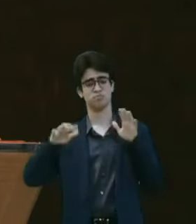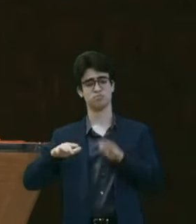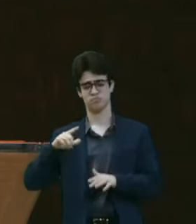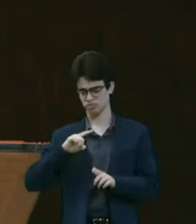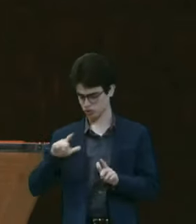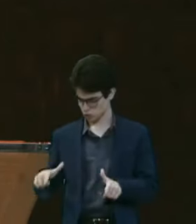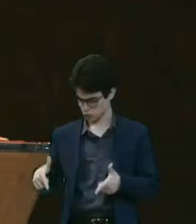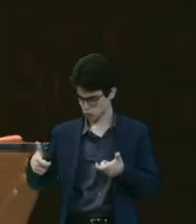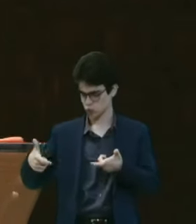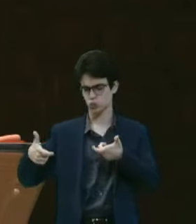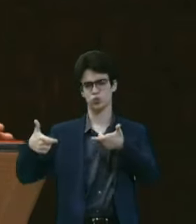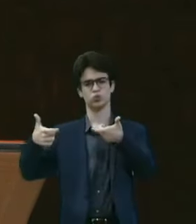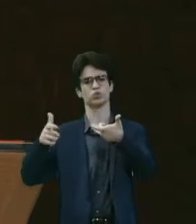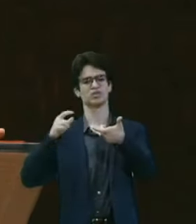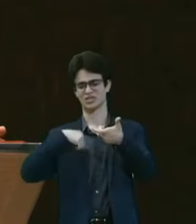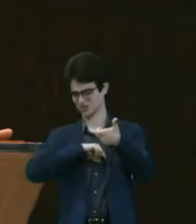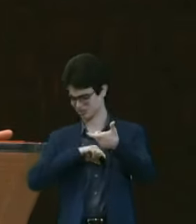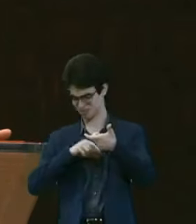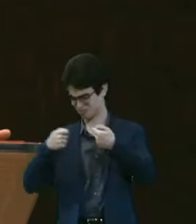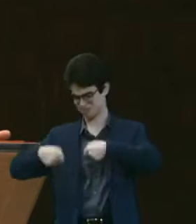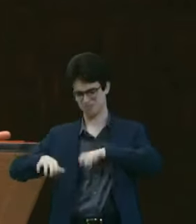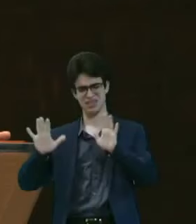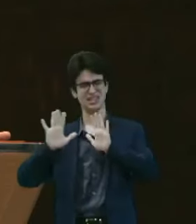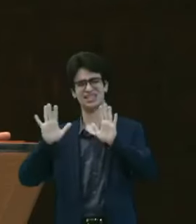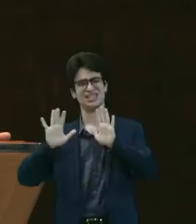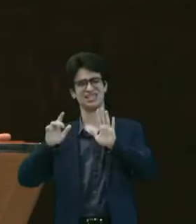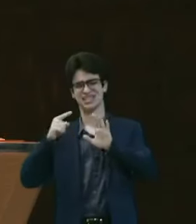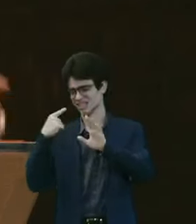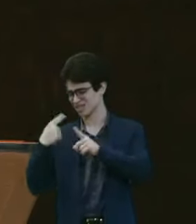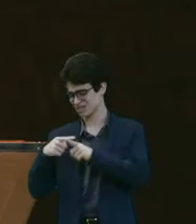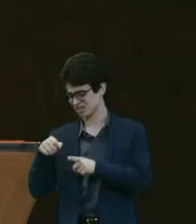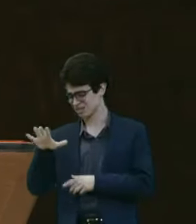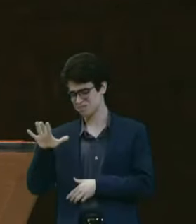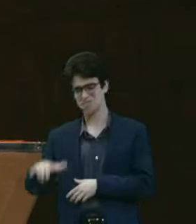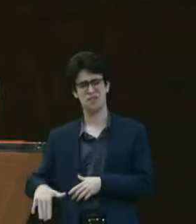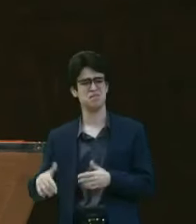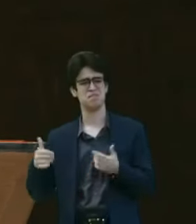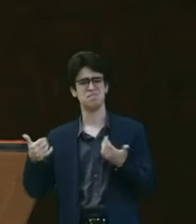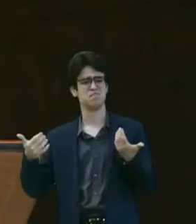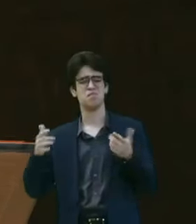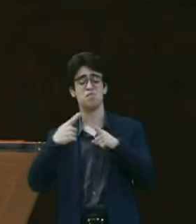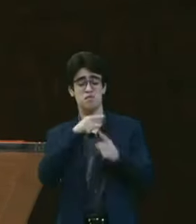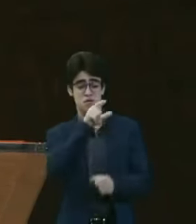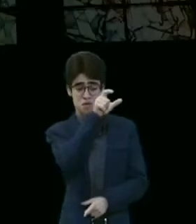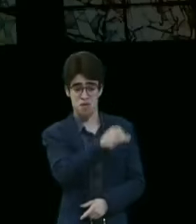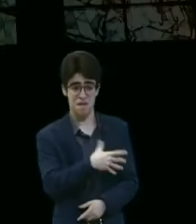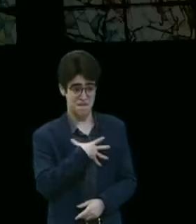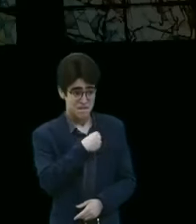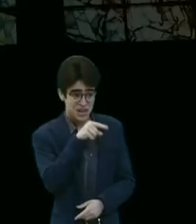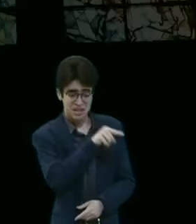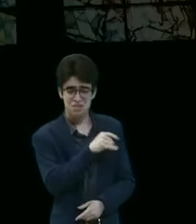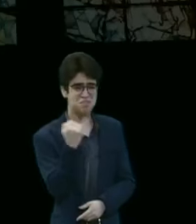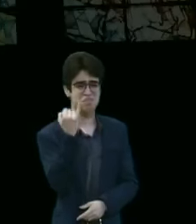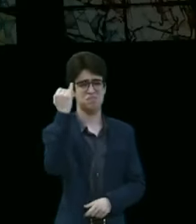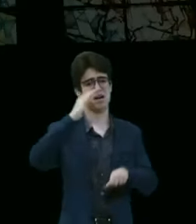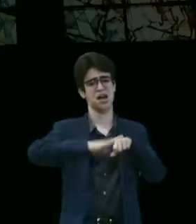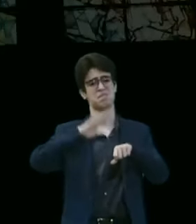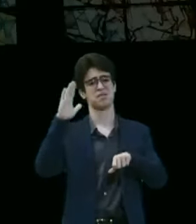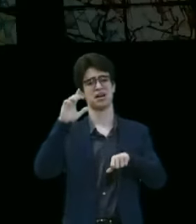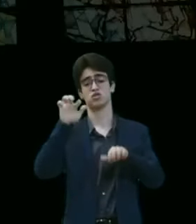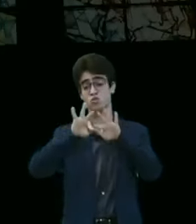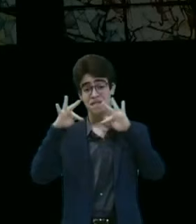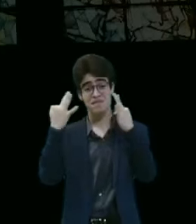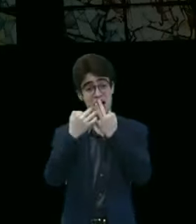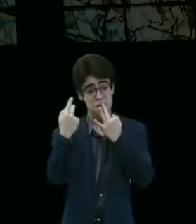lutar, elas são menos importantes. O teu filho é mais importante. A tua casa é